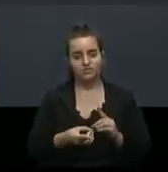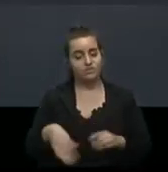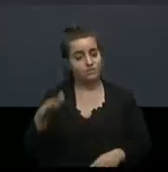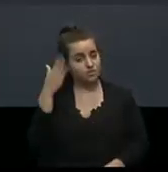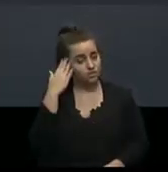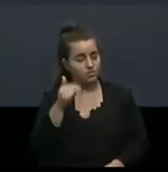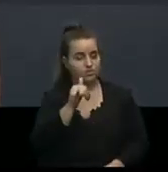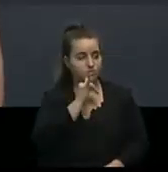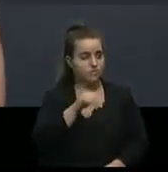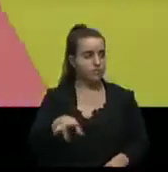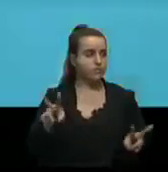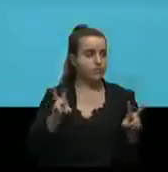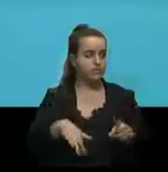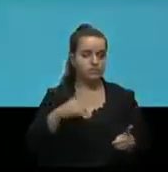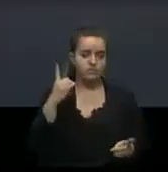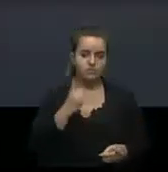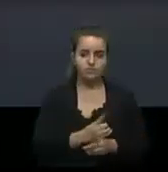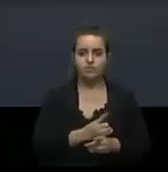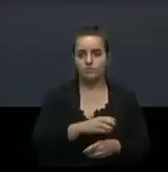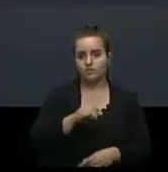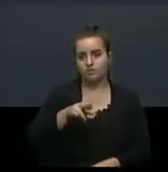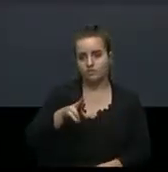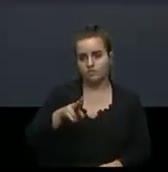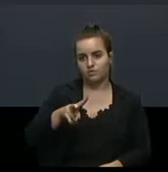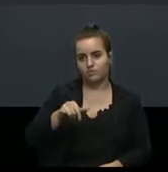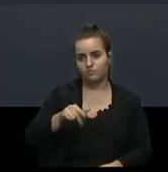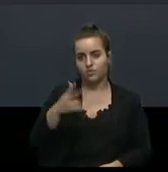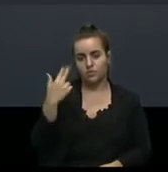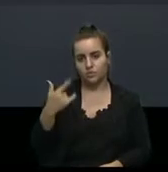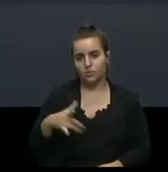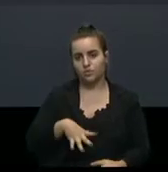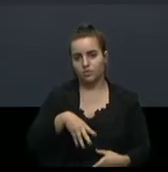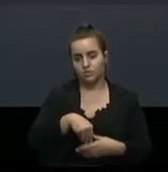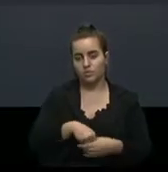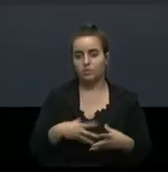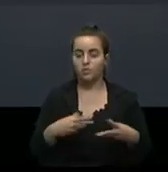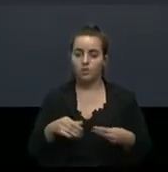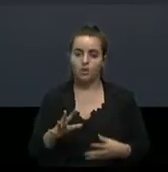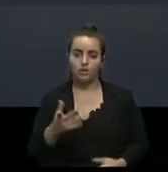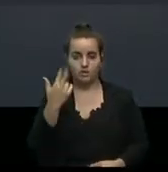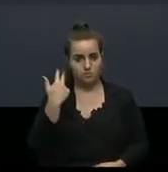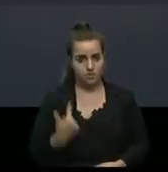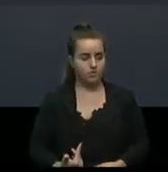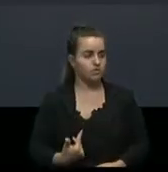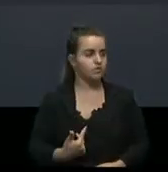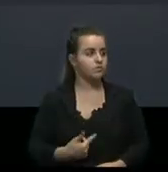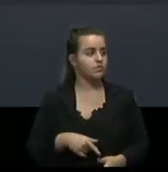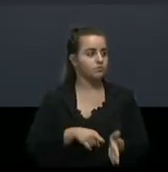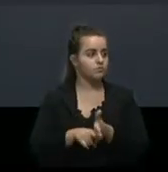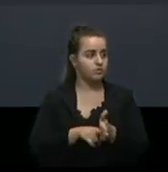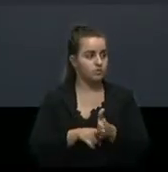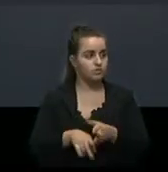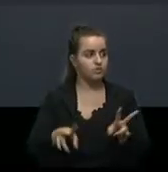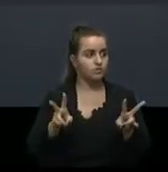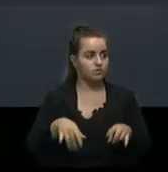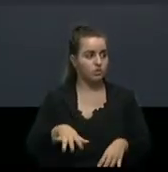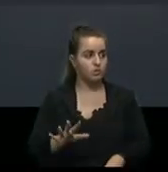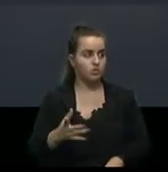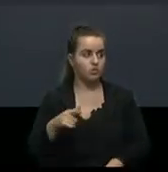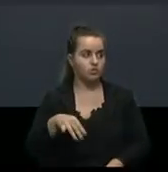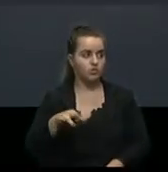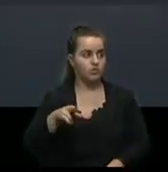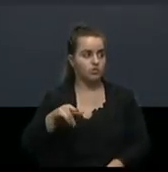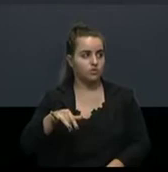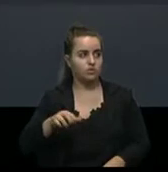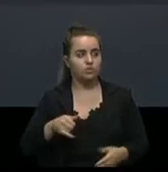Saiba, por exemplo, sobre a descoberta da curva normal que está presente em muitos fenômenos naturais. Investigue mais sobre a ocorrência do